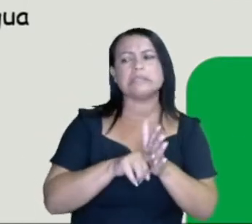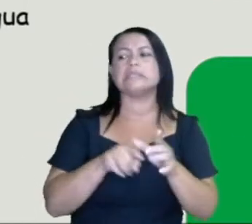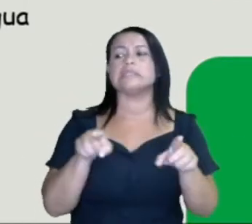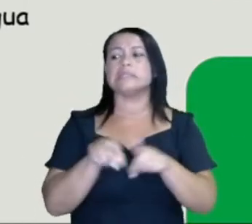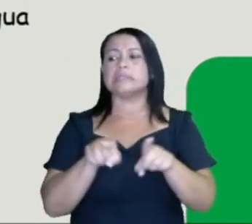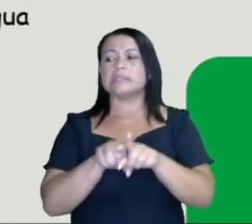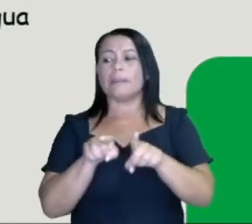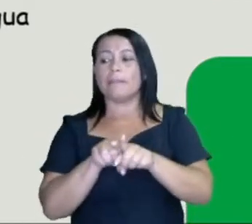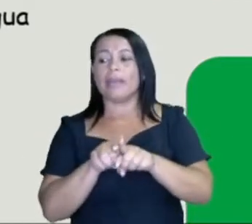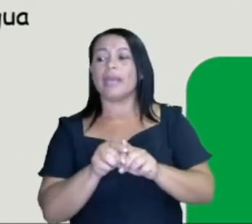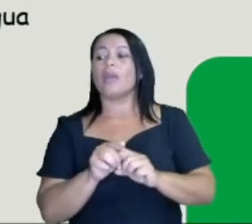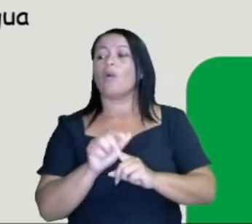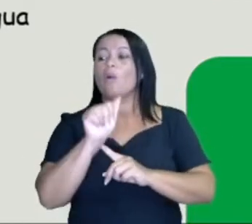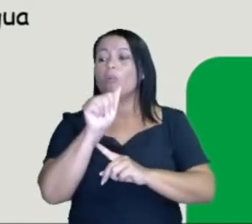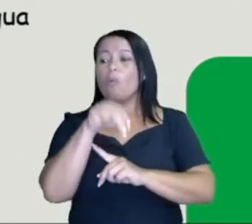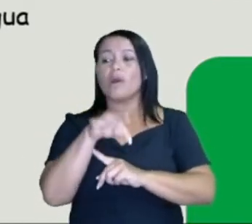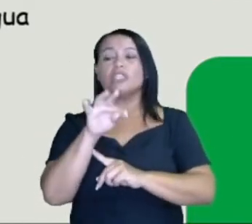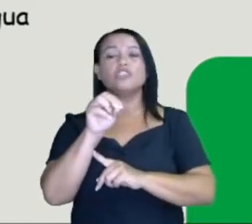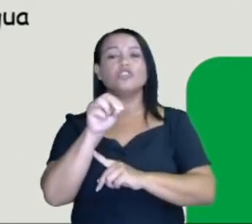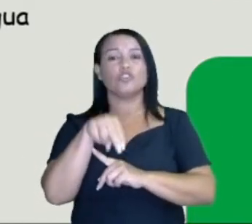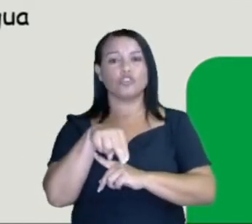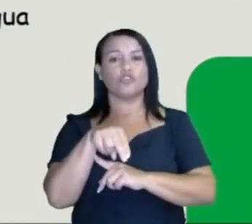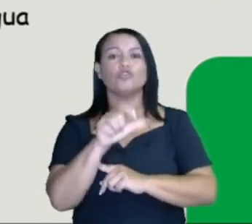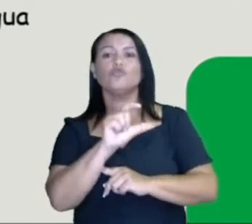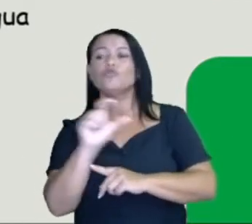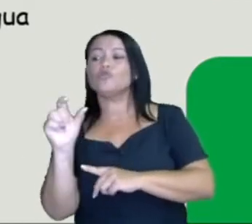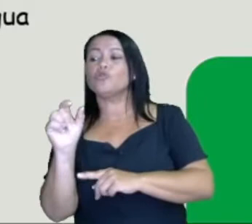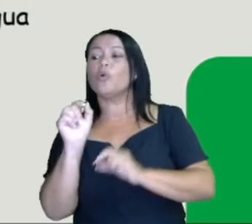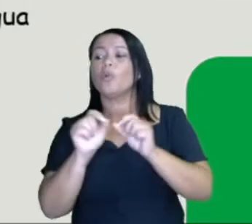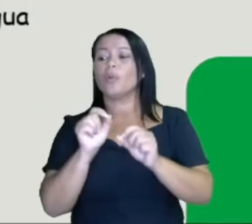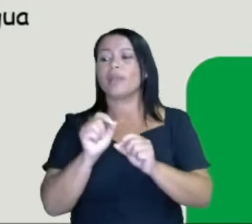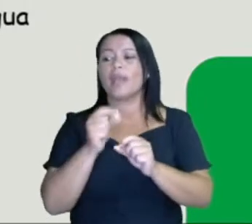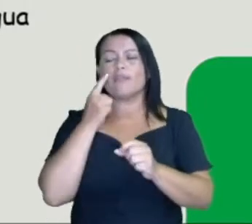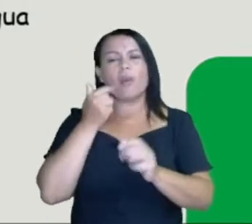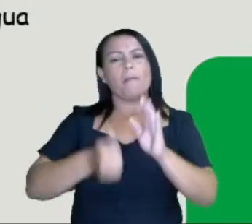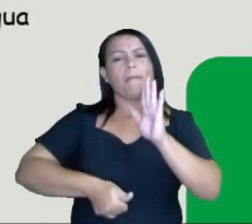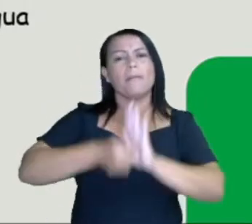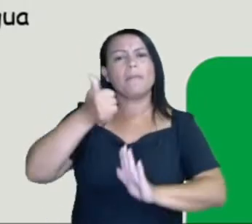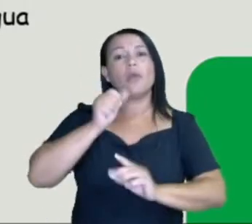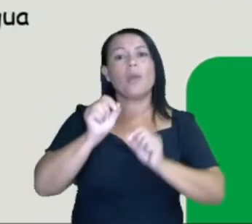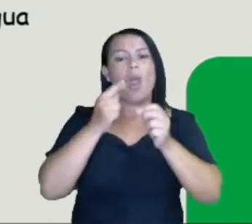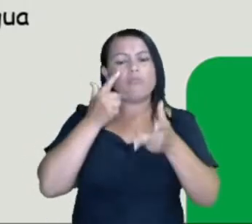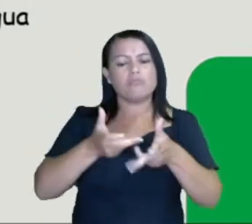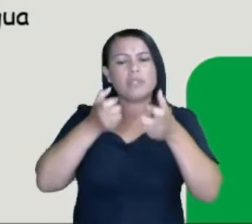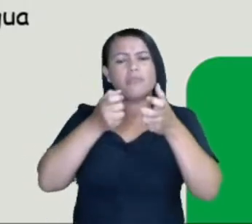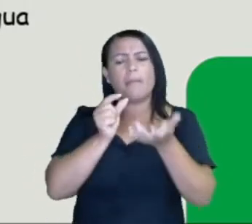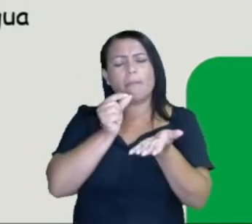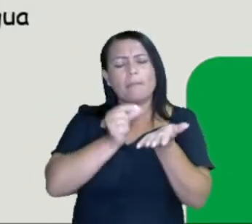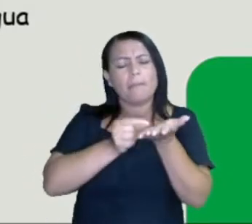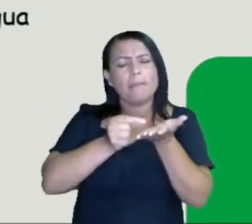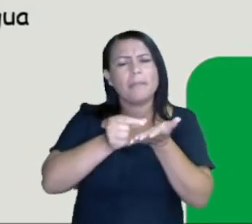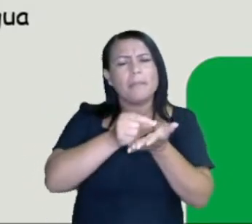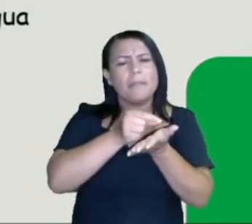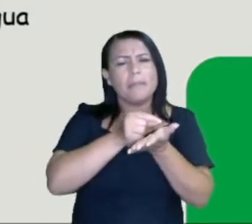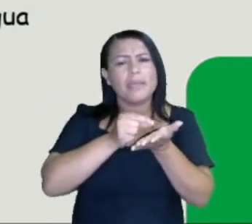van Leeuwenhoek, foi o primeiro a observar pequenos seres vivos dentro de uma gota de água,